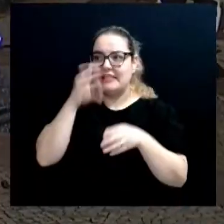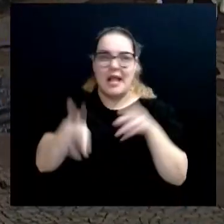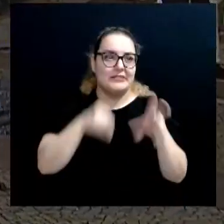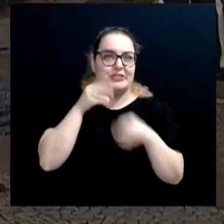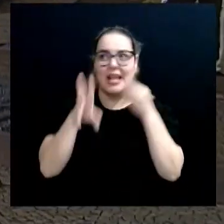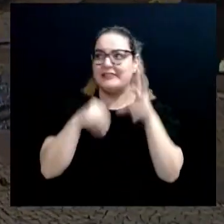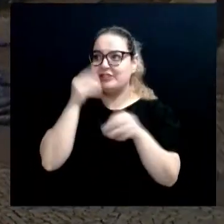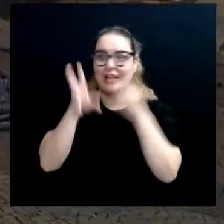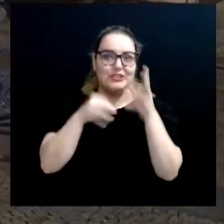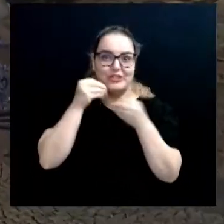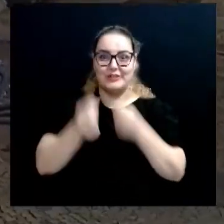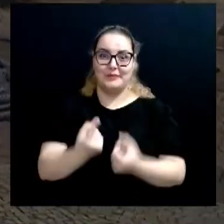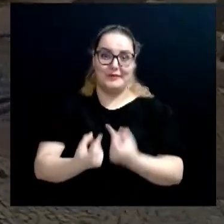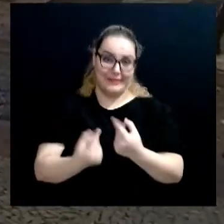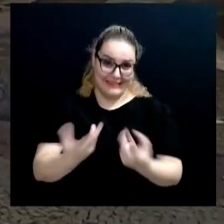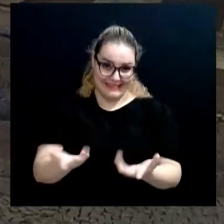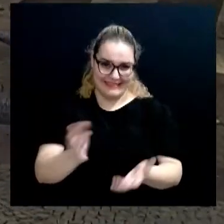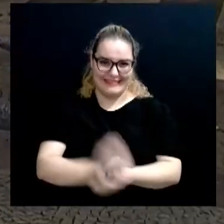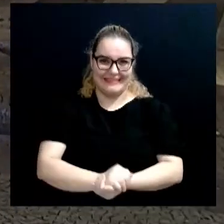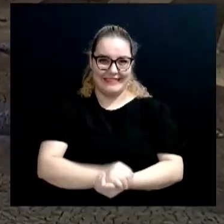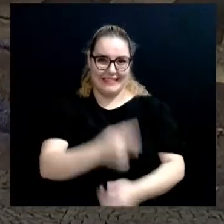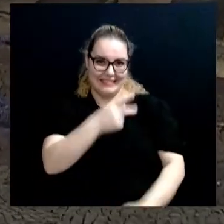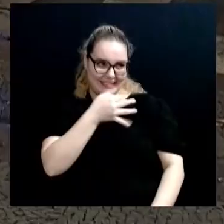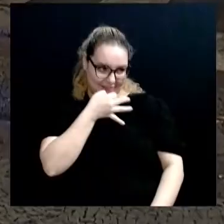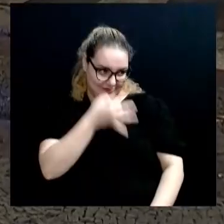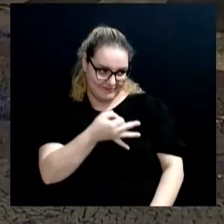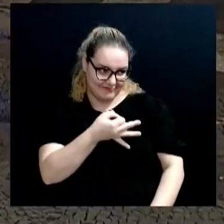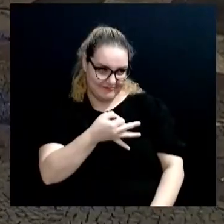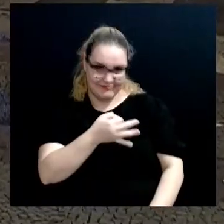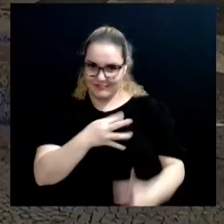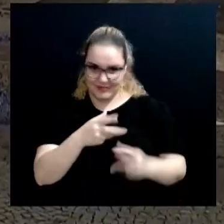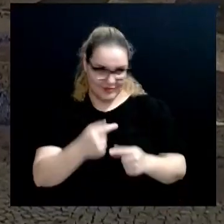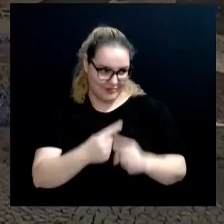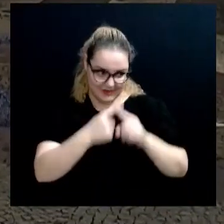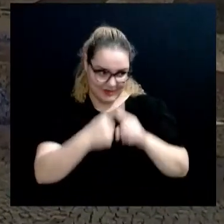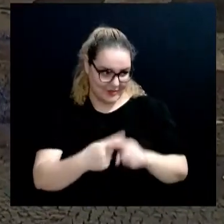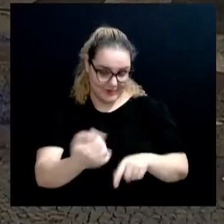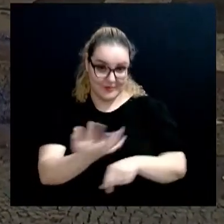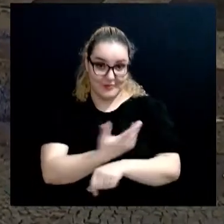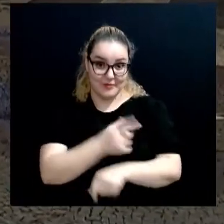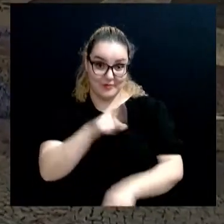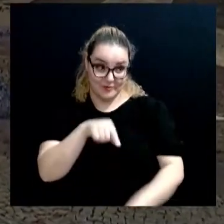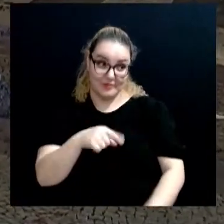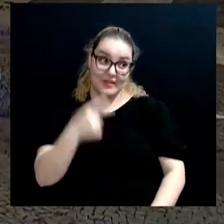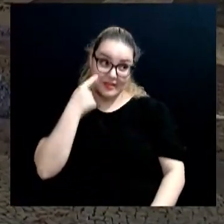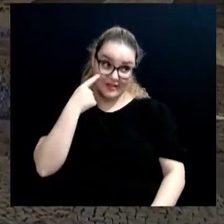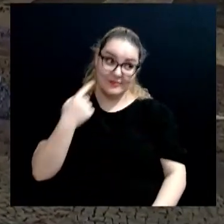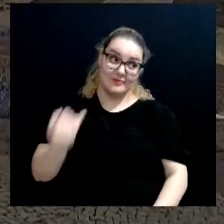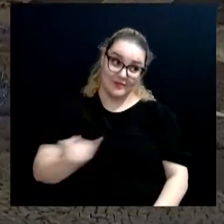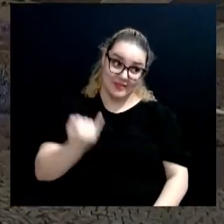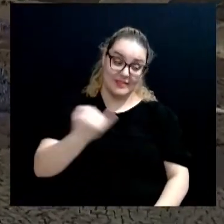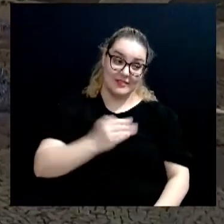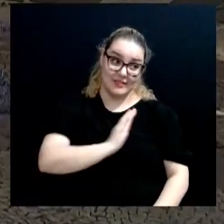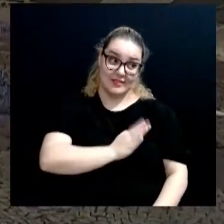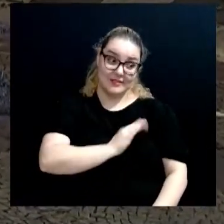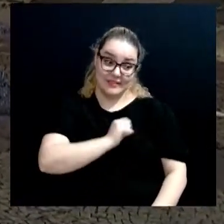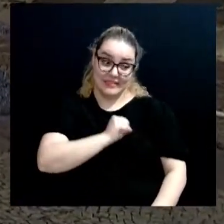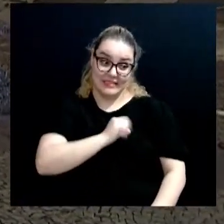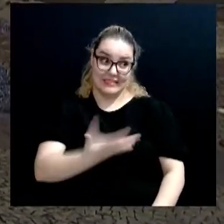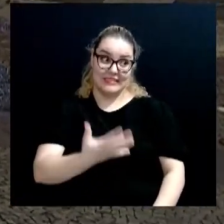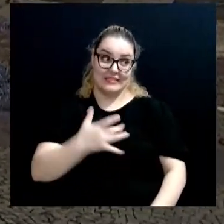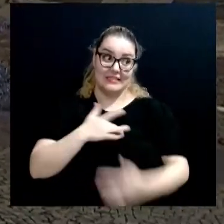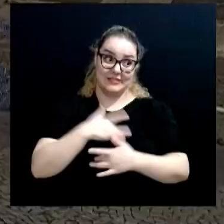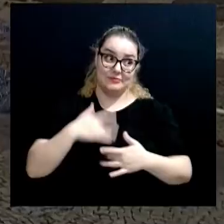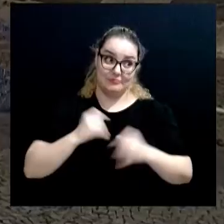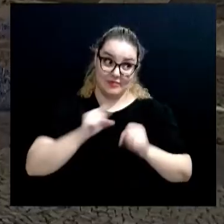Na sua opinião, assim, vale tudo pelos jogos, vale toda a emoção? É importante pensar na saúde também, ali no coração acelerado, pode ser um risco?